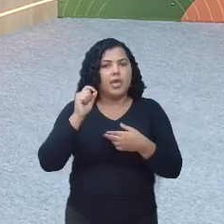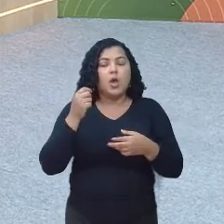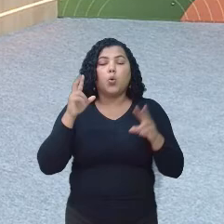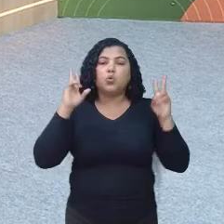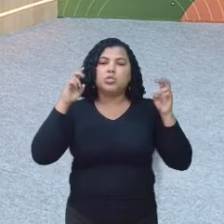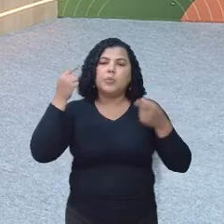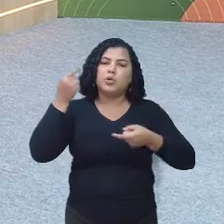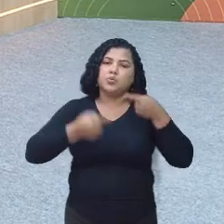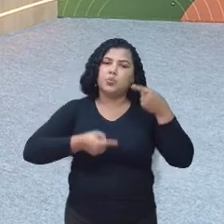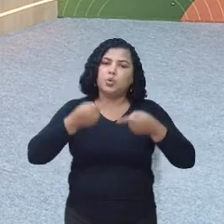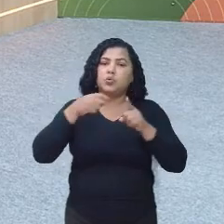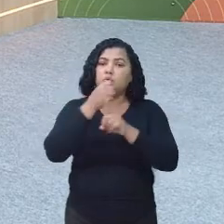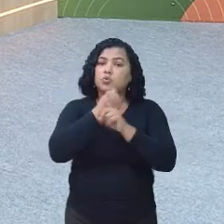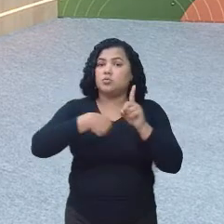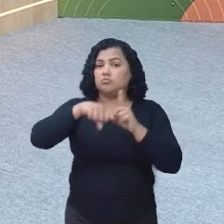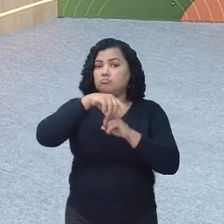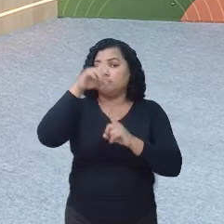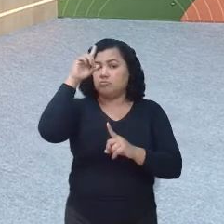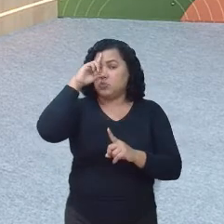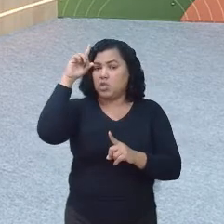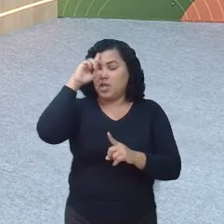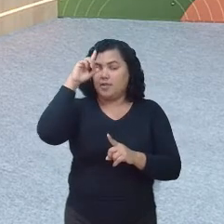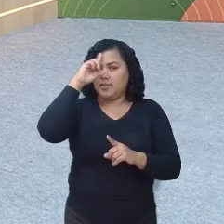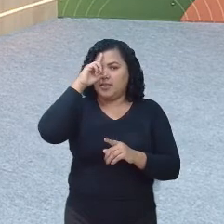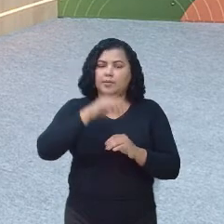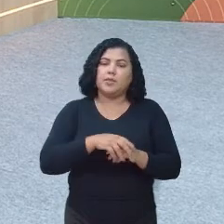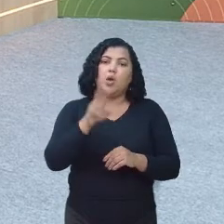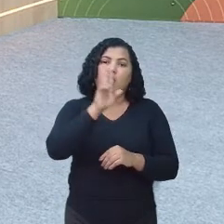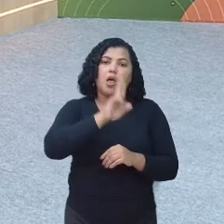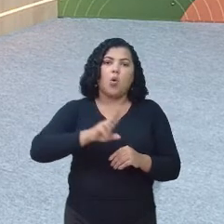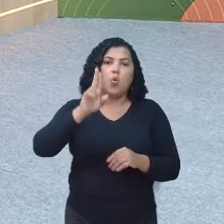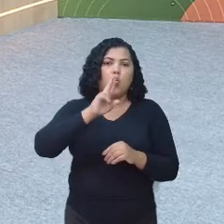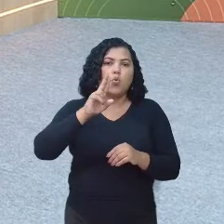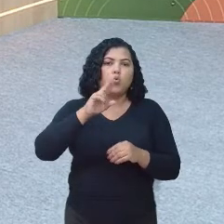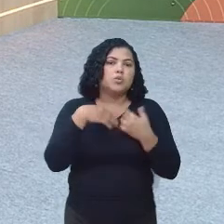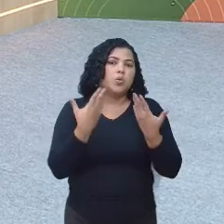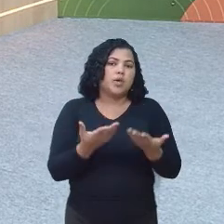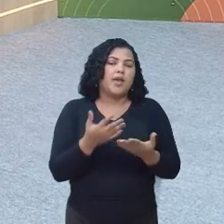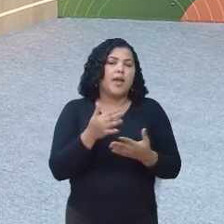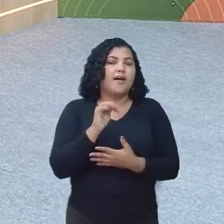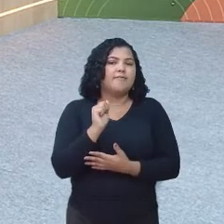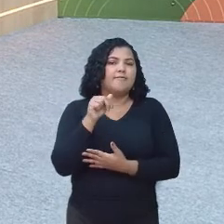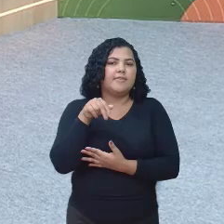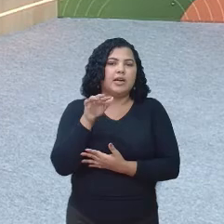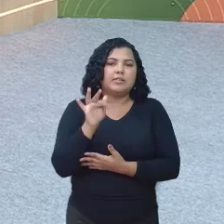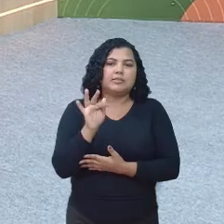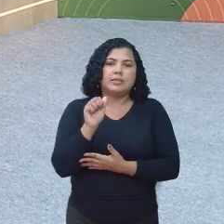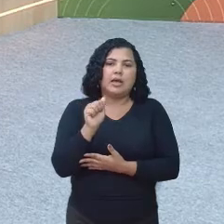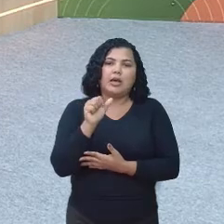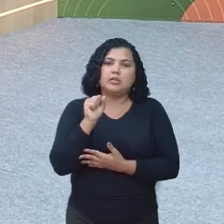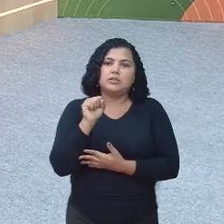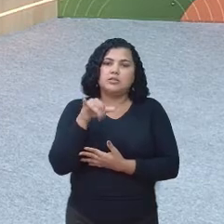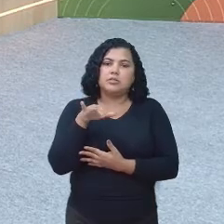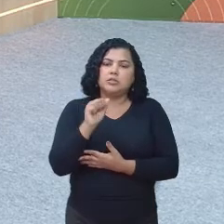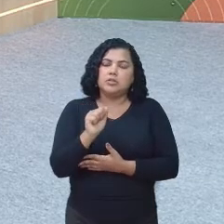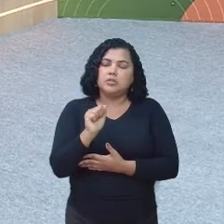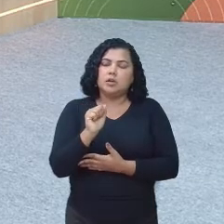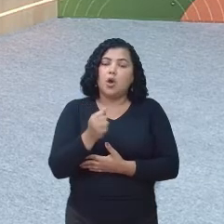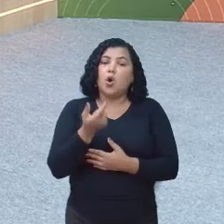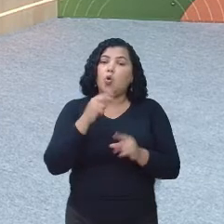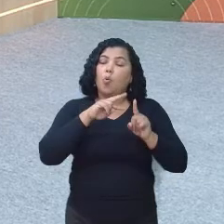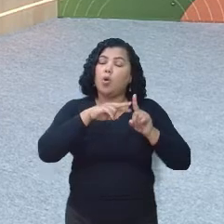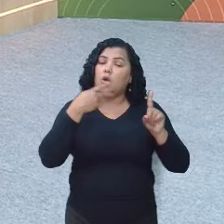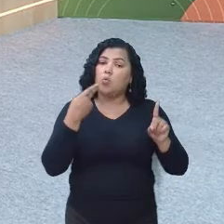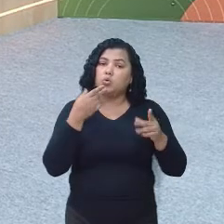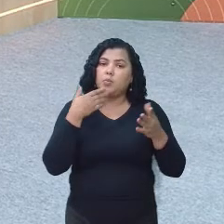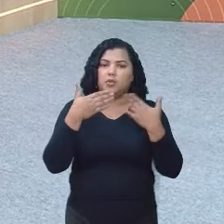sociais do nosso dia a dia. Então ela utiliza a fantasia como um recurso para discutir assuntos sérios, assuntos que impactam o